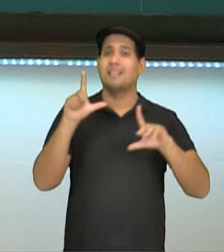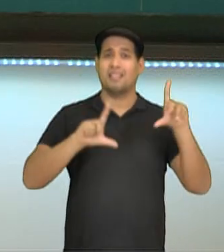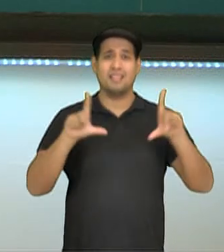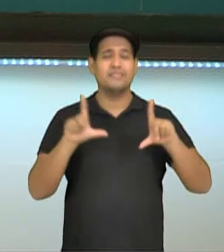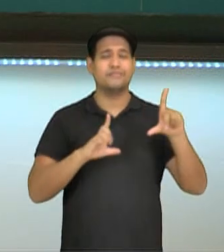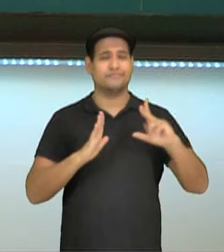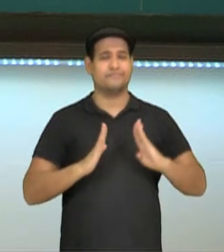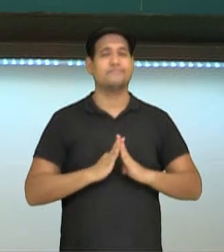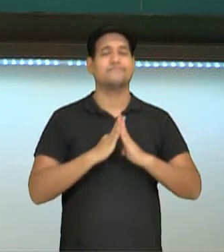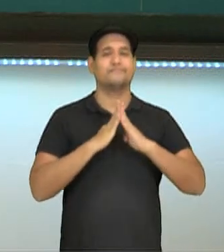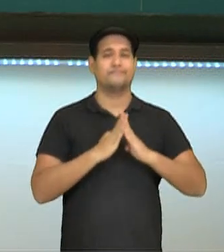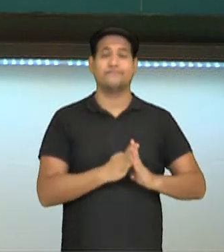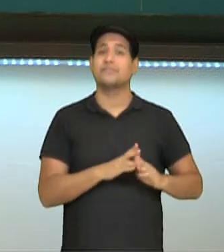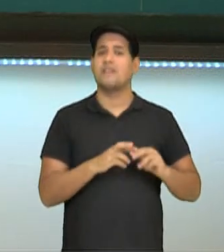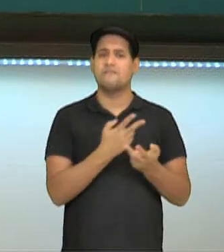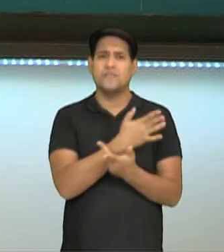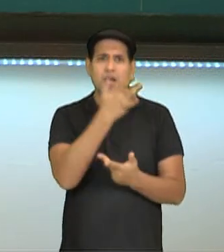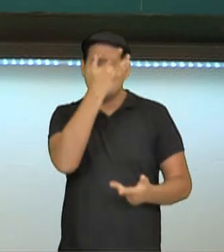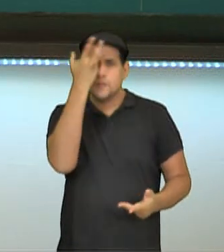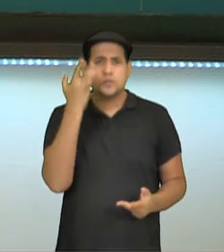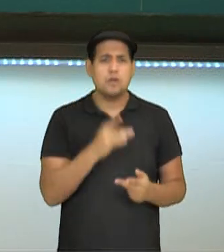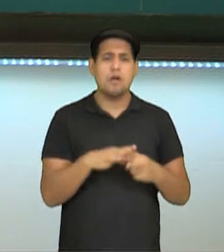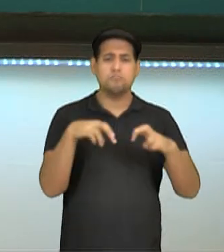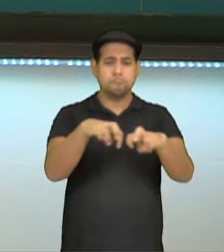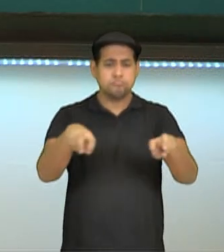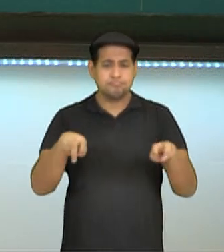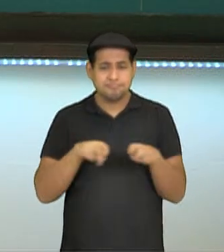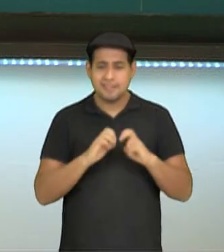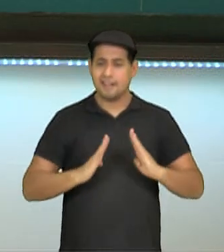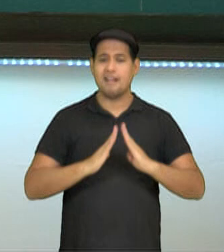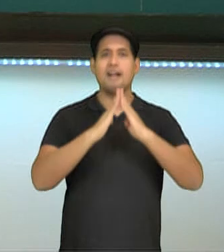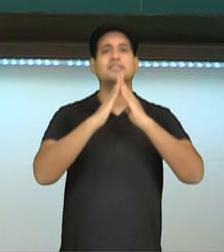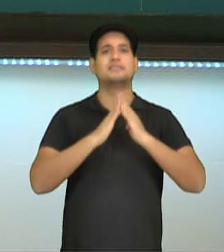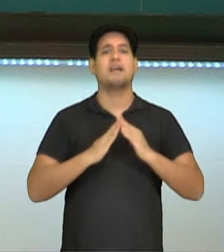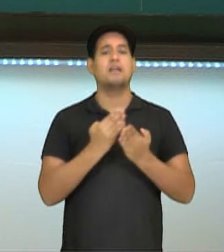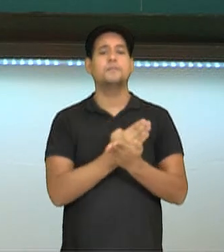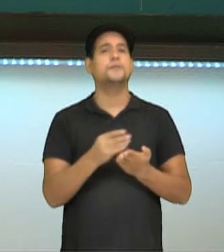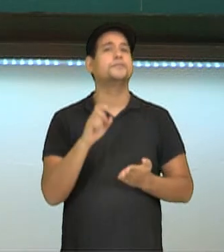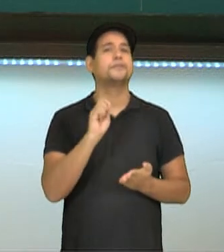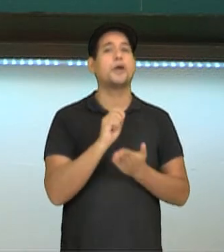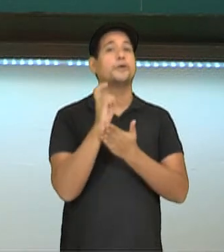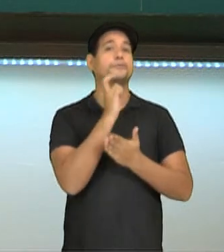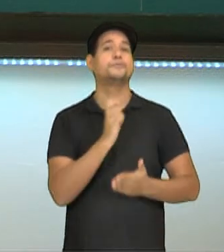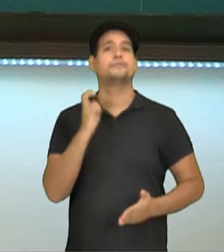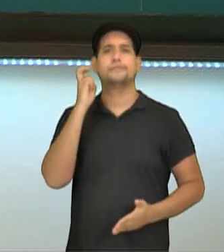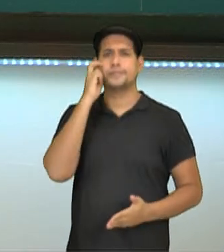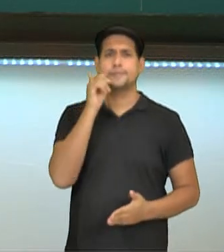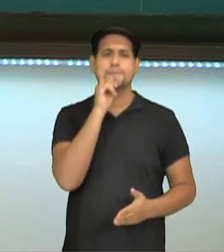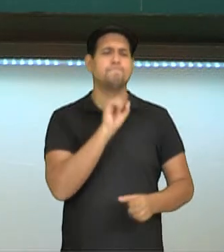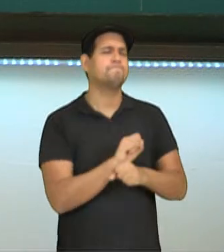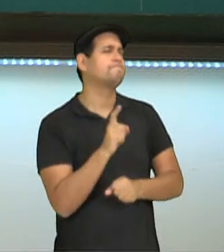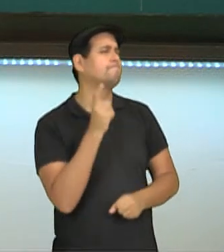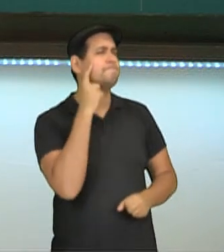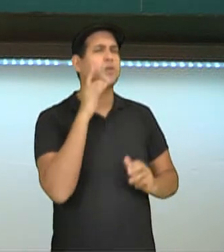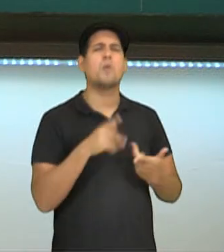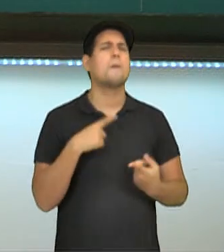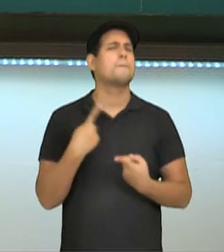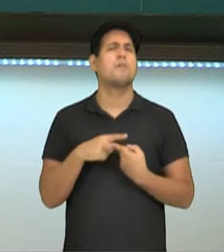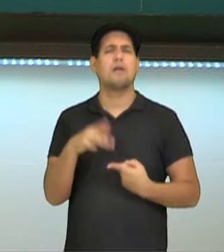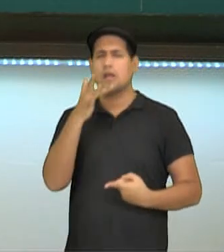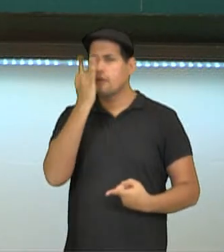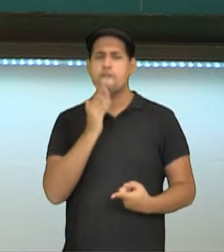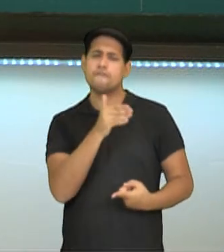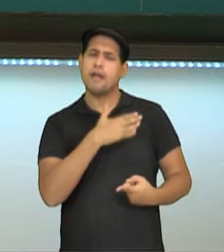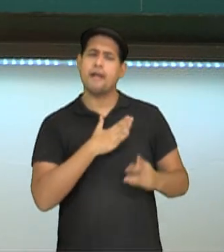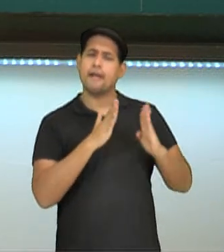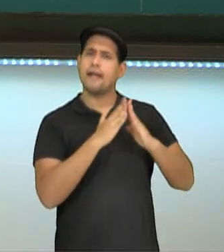suas residências, né? E muitas pessoas se reuniam nas casas, daí que vem nessa questão cultural. Se você parar para pensar hoje, por que as pessoas vão lá